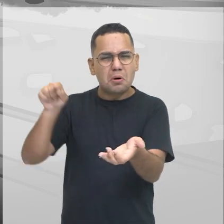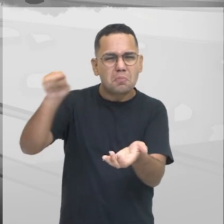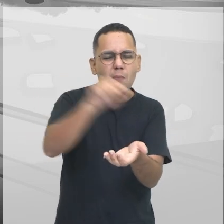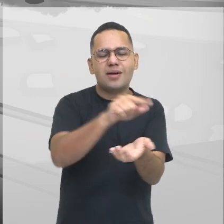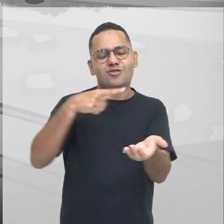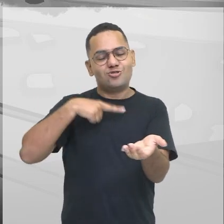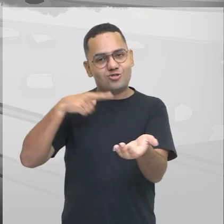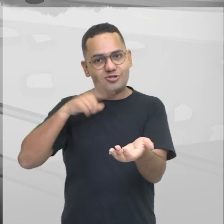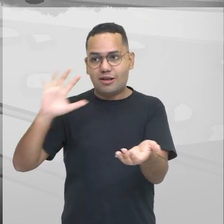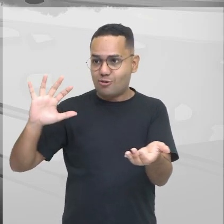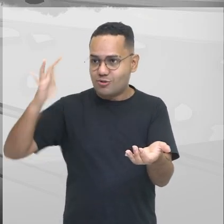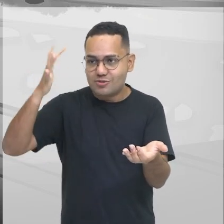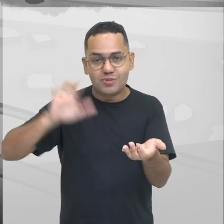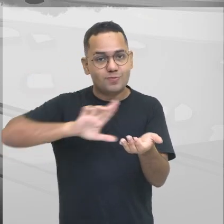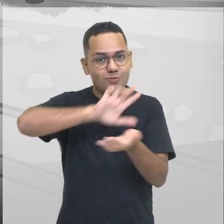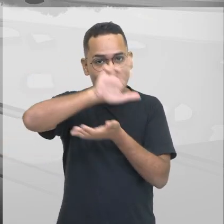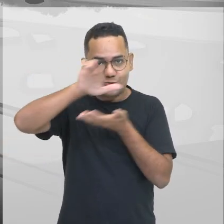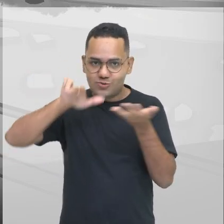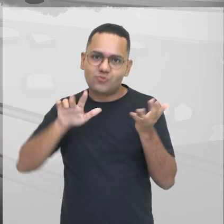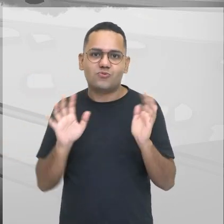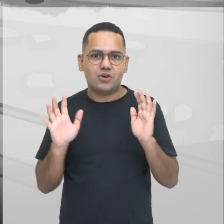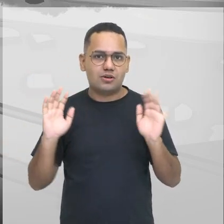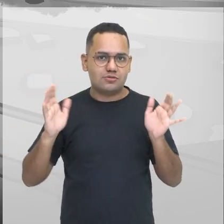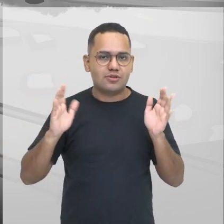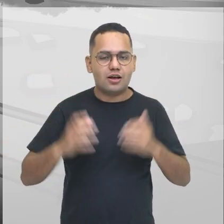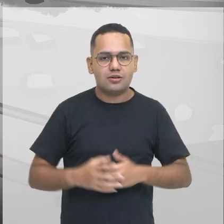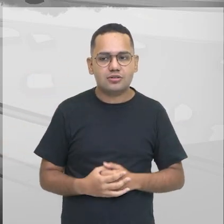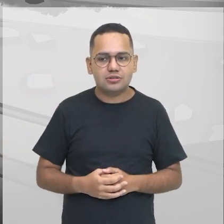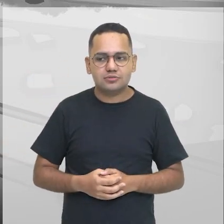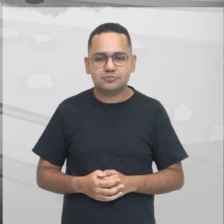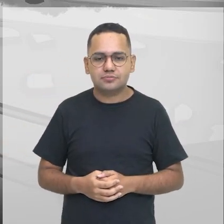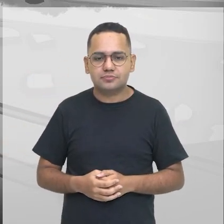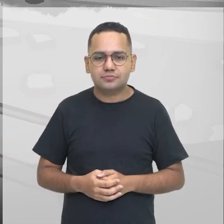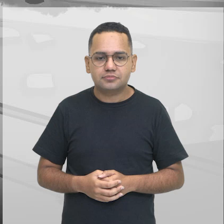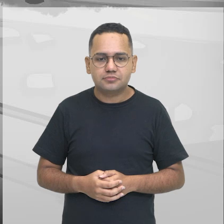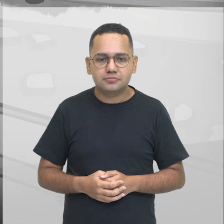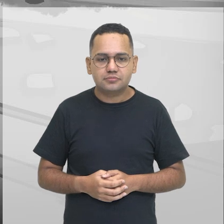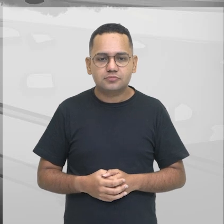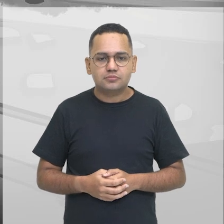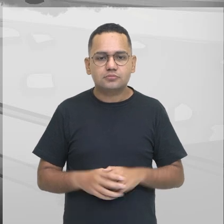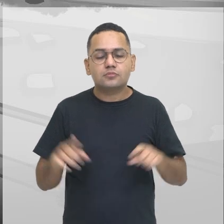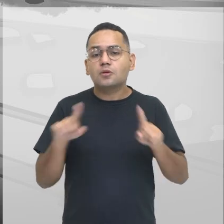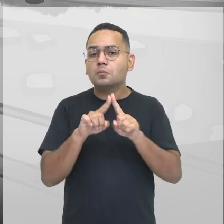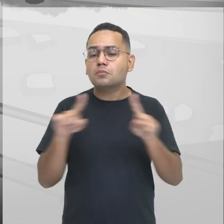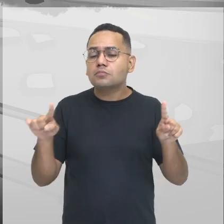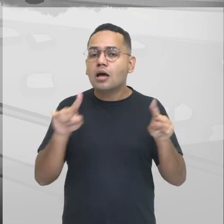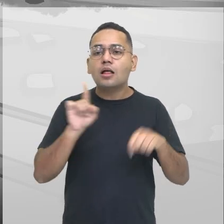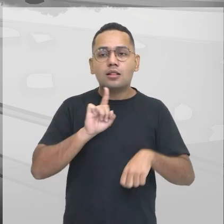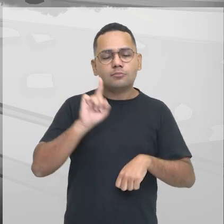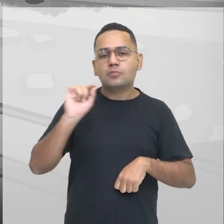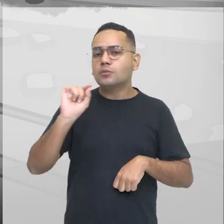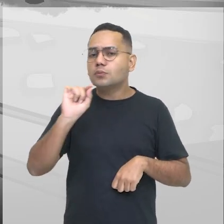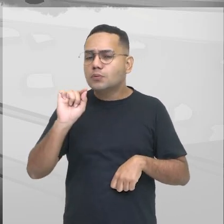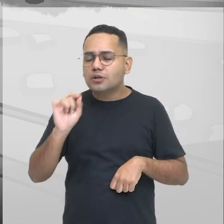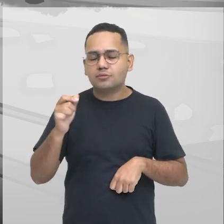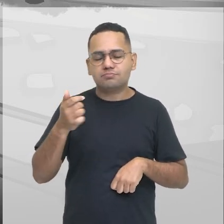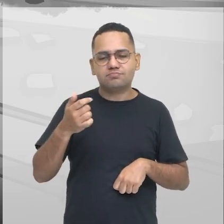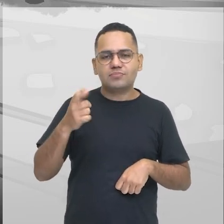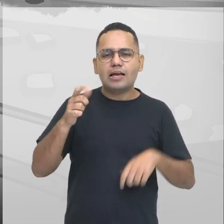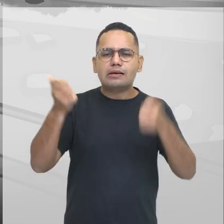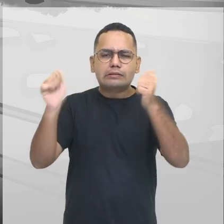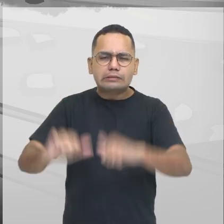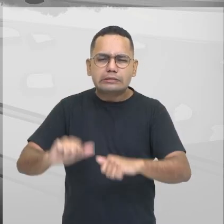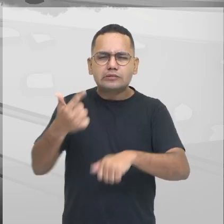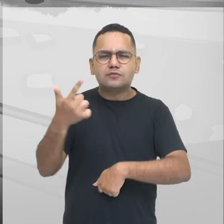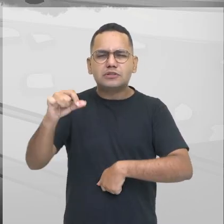de 1920, tá, gente? Houve no cenário mundial a chamada crise de 29, a quebra da Bolsa